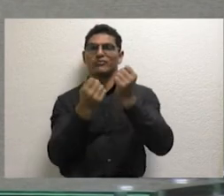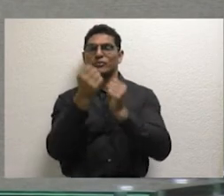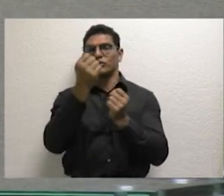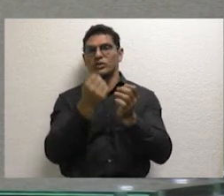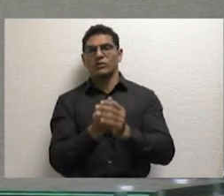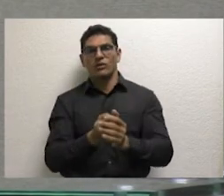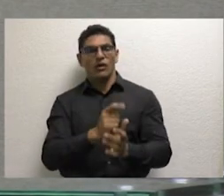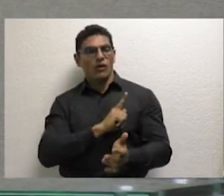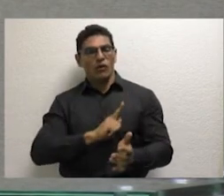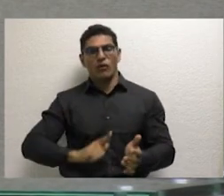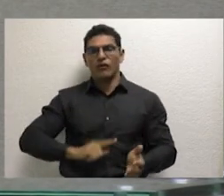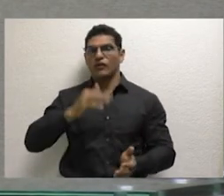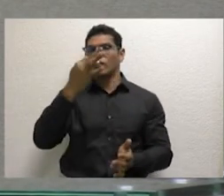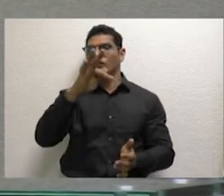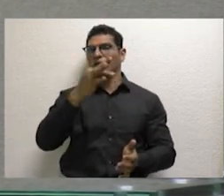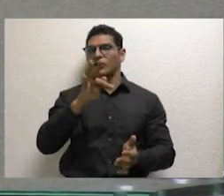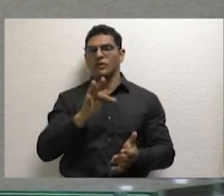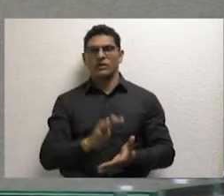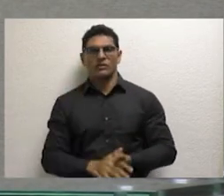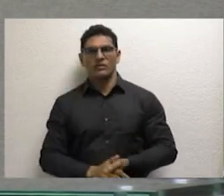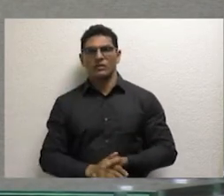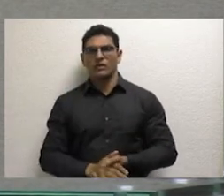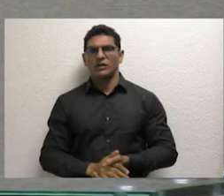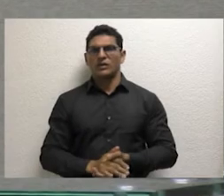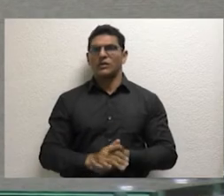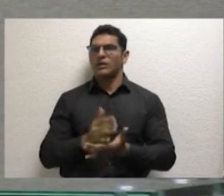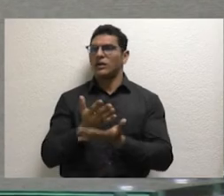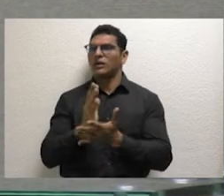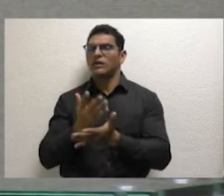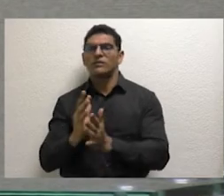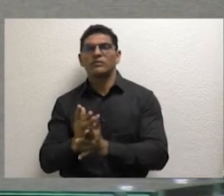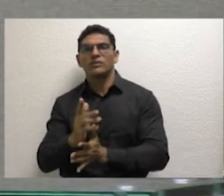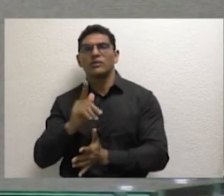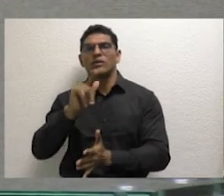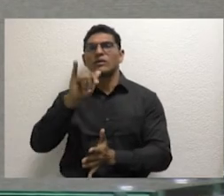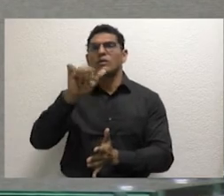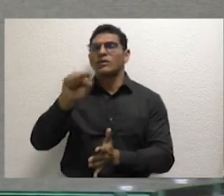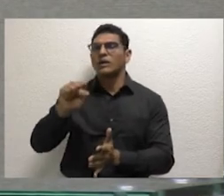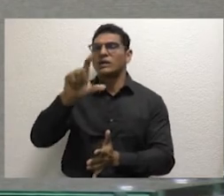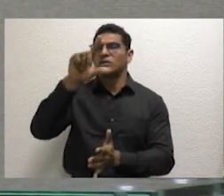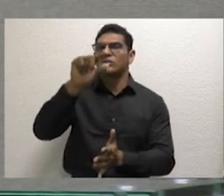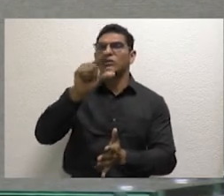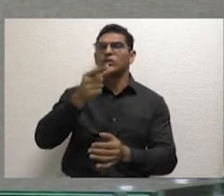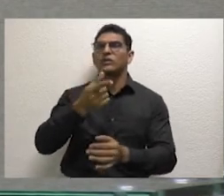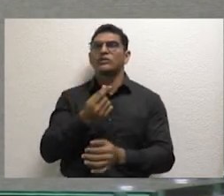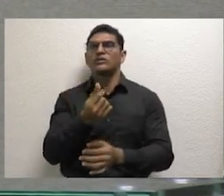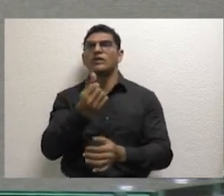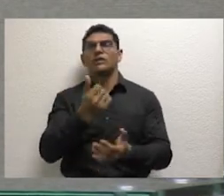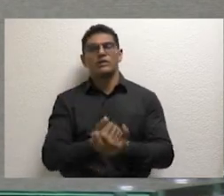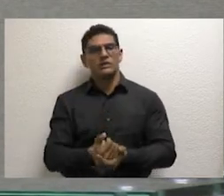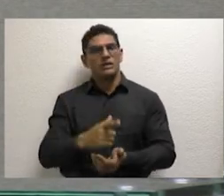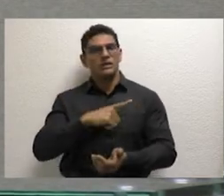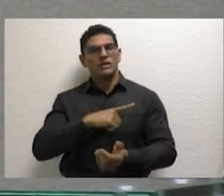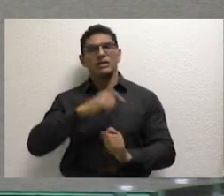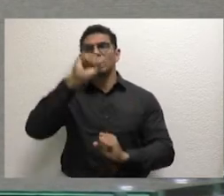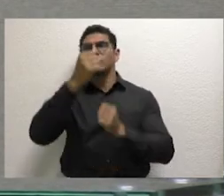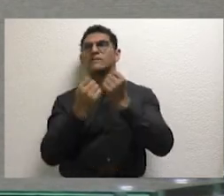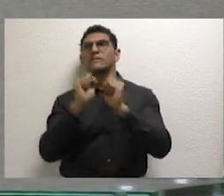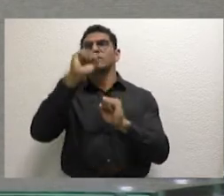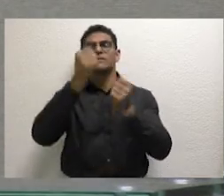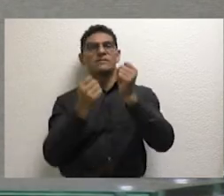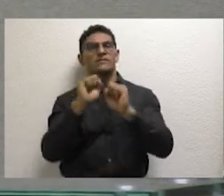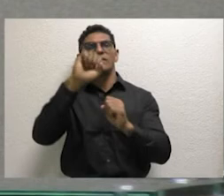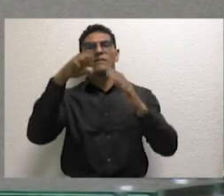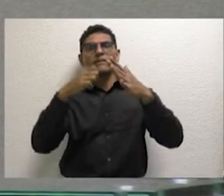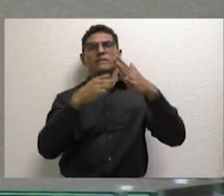federal vai desonerar a questão do gás já existe grandes empresas querendo trazer o gás dos